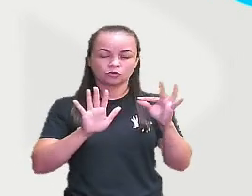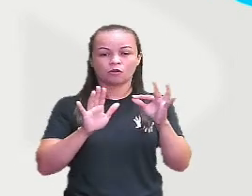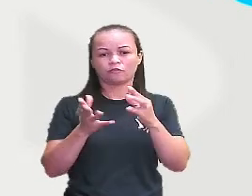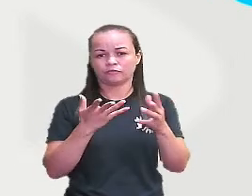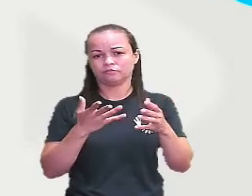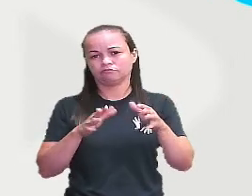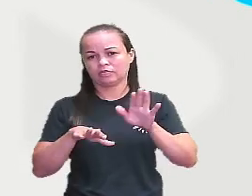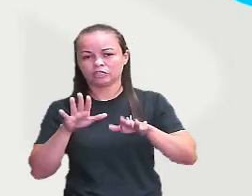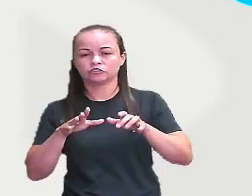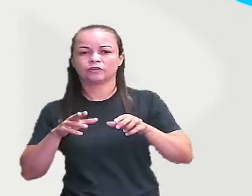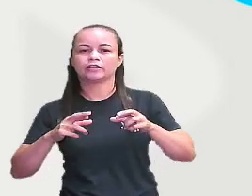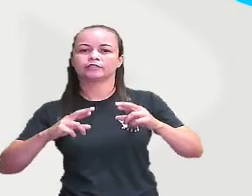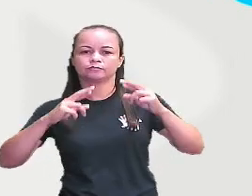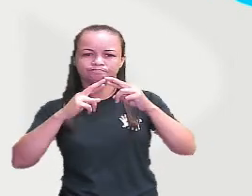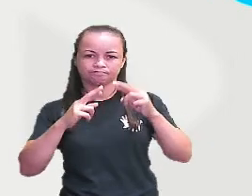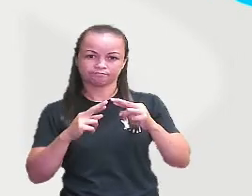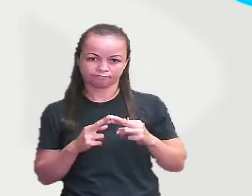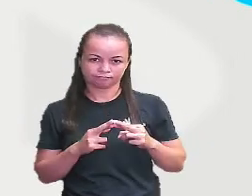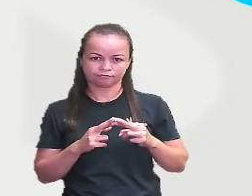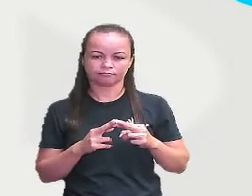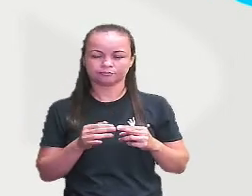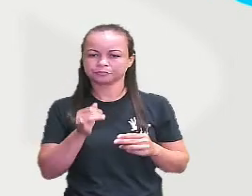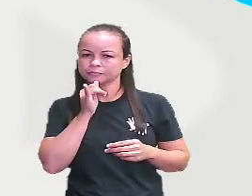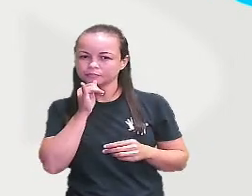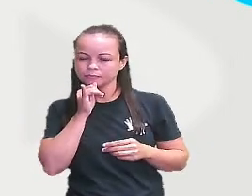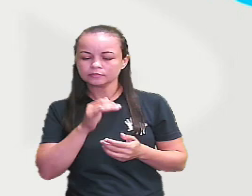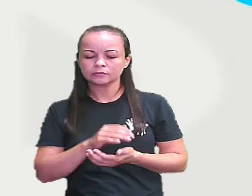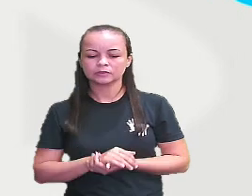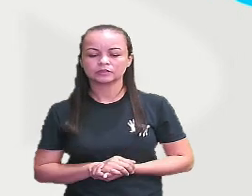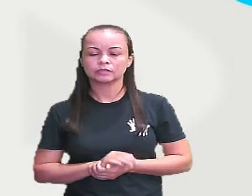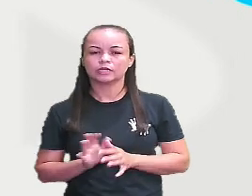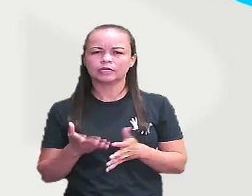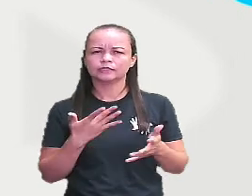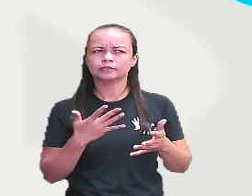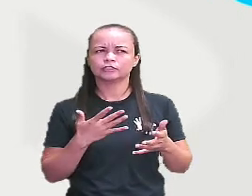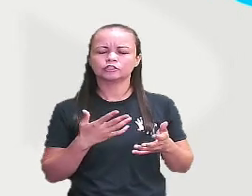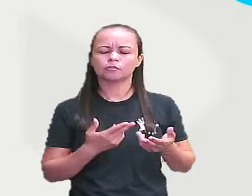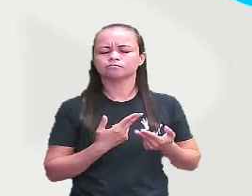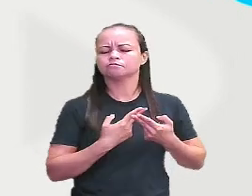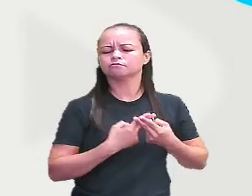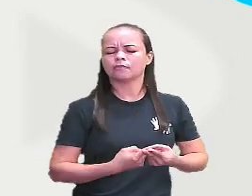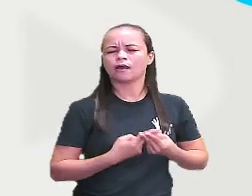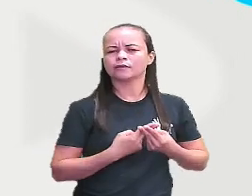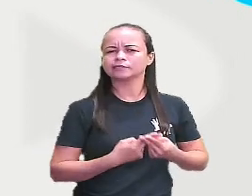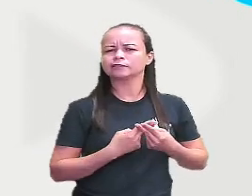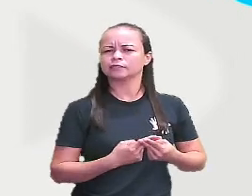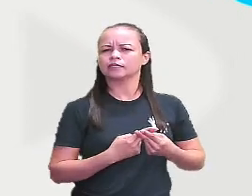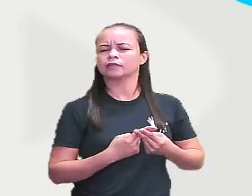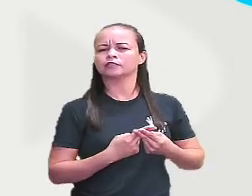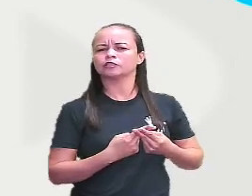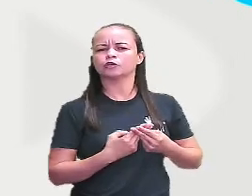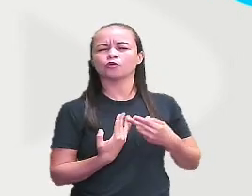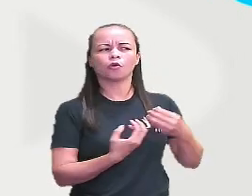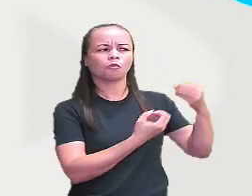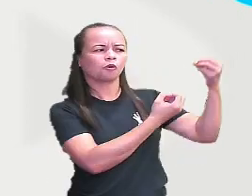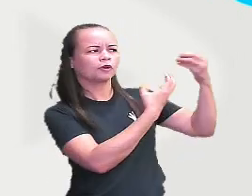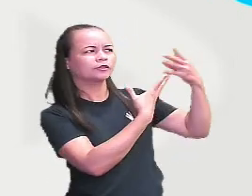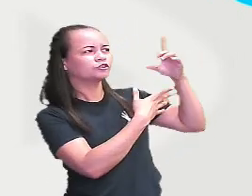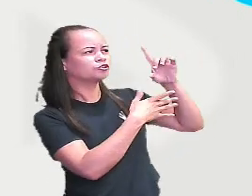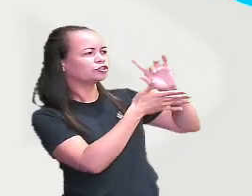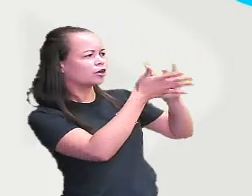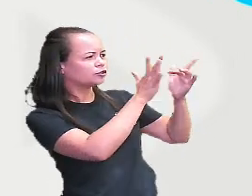vezes rima. Por exemplo, que sejamos pacientes como ensinou Jesus, que